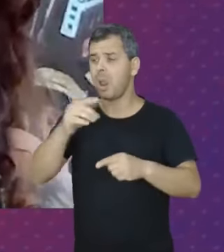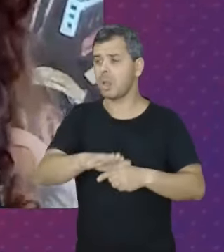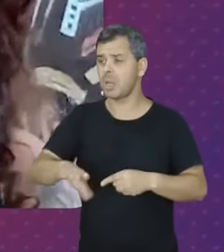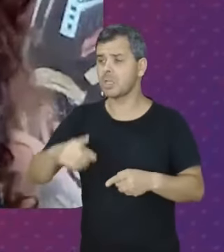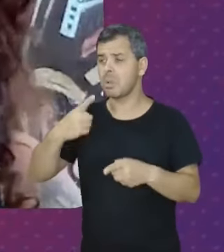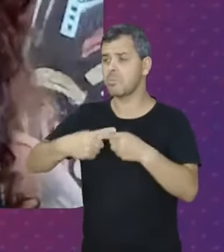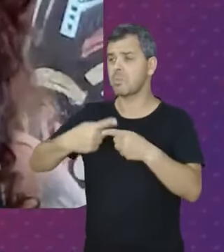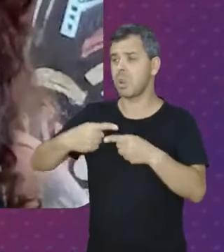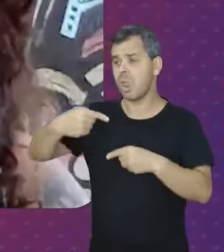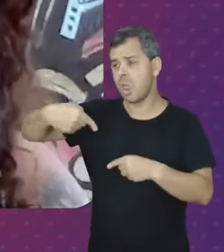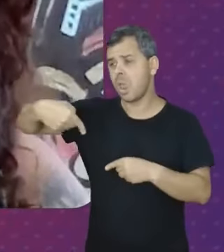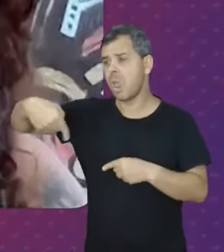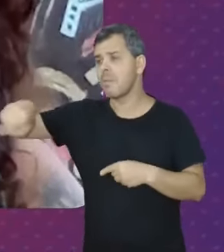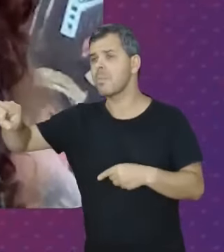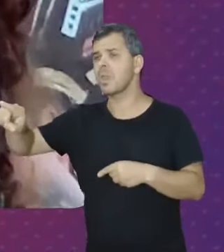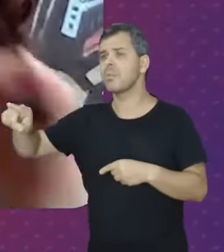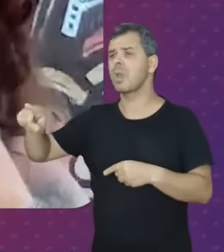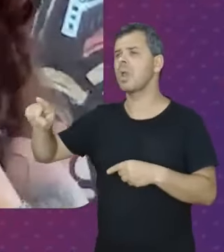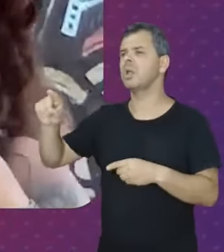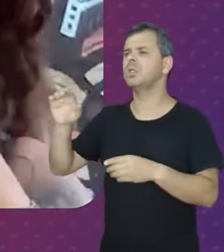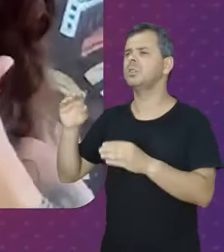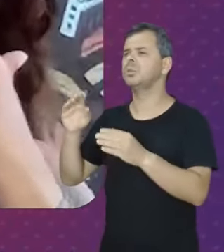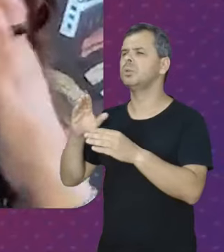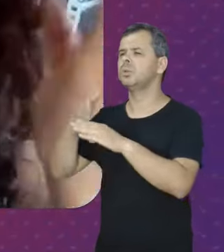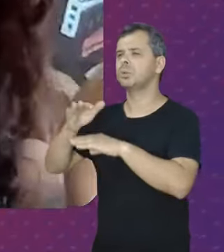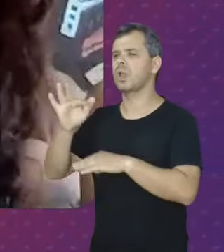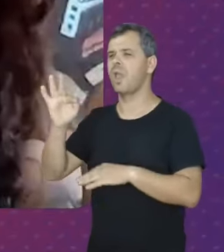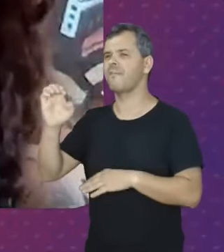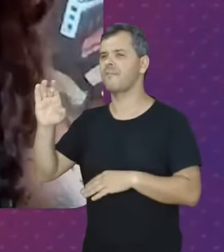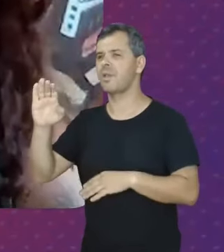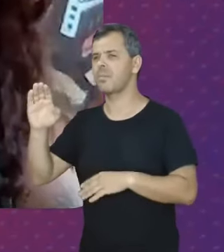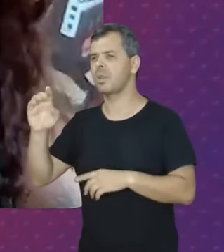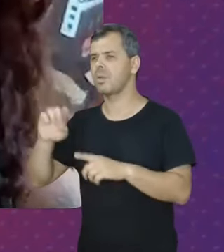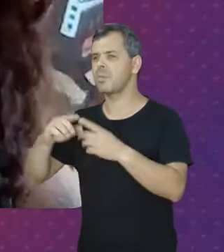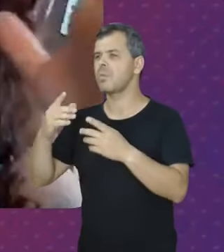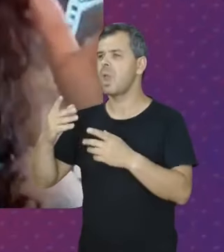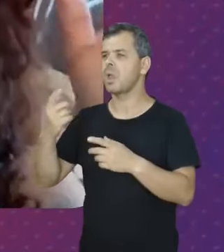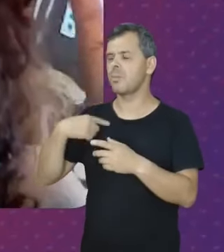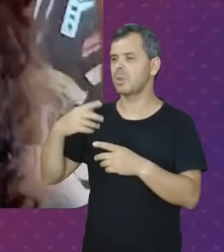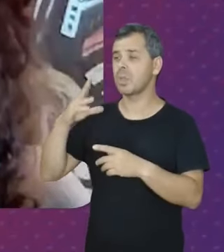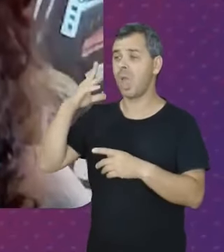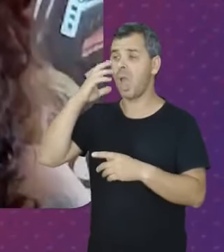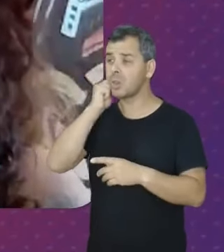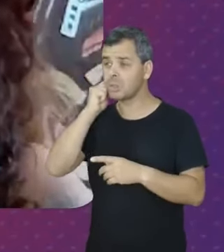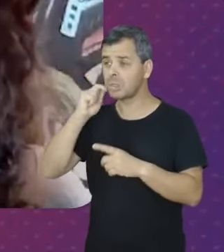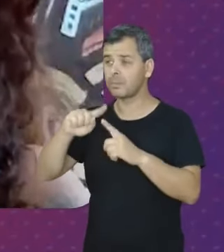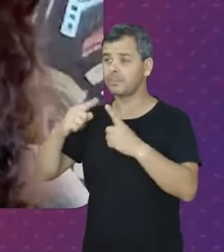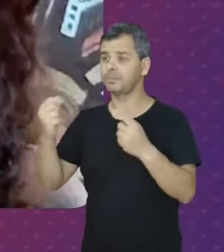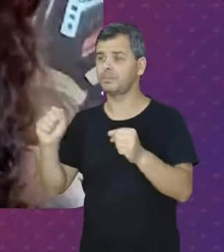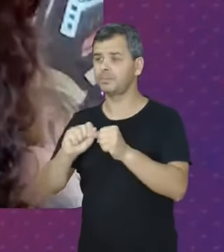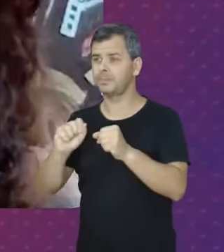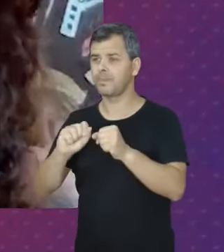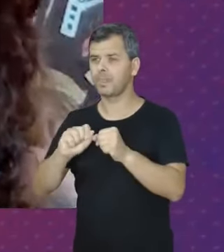porque ia para as antigas FEBEMs, né? E acabavam indo para adoção, né? Muitos casos que foram para